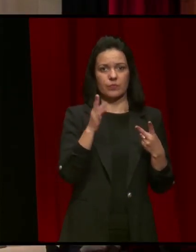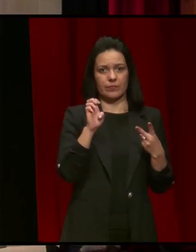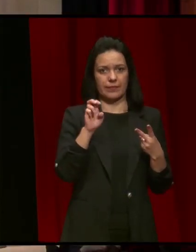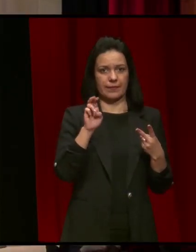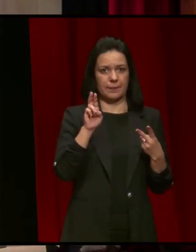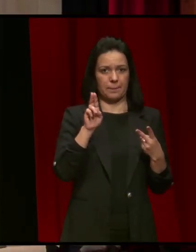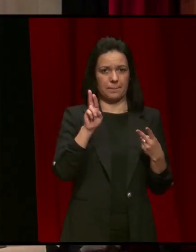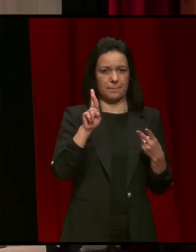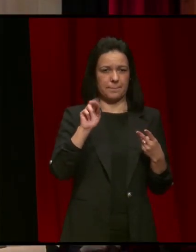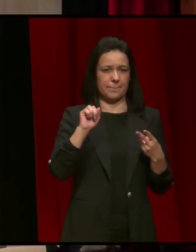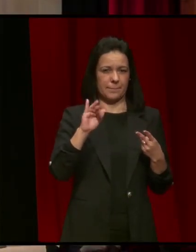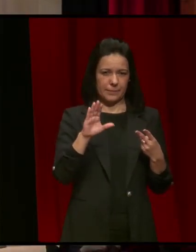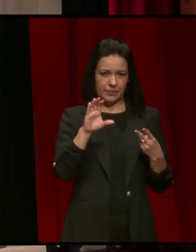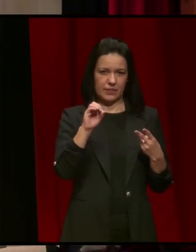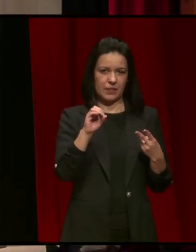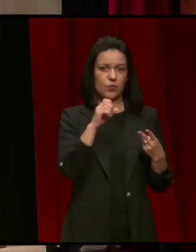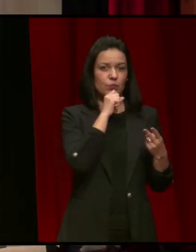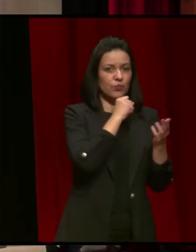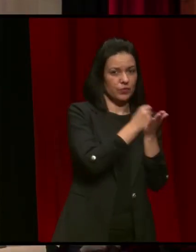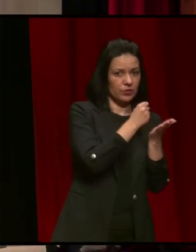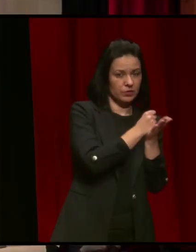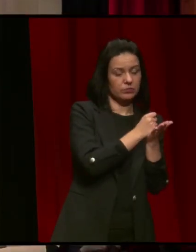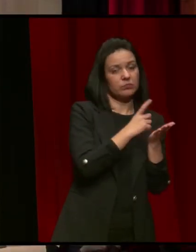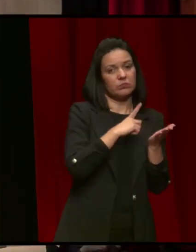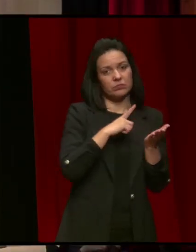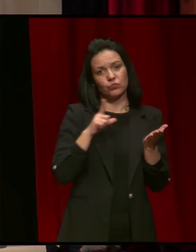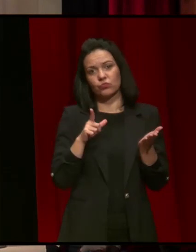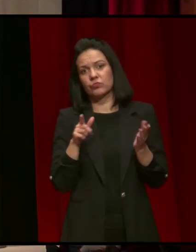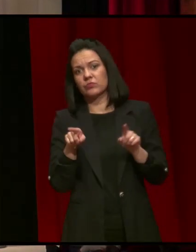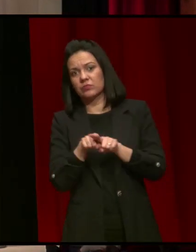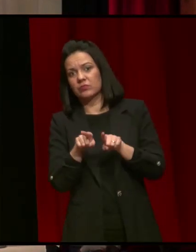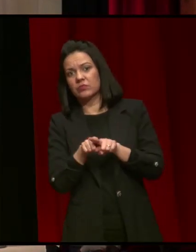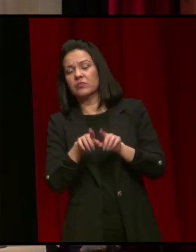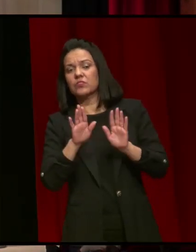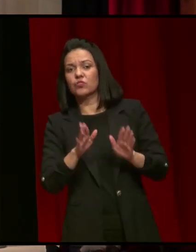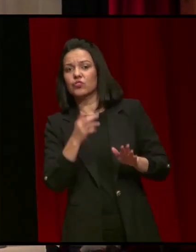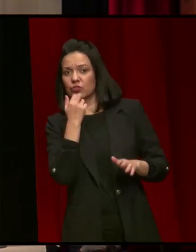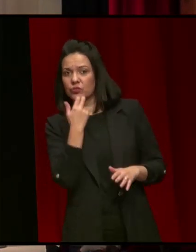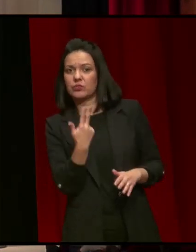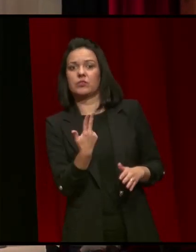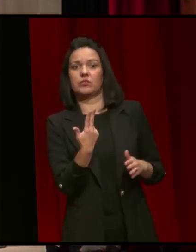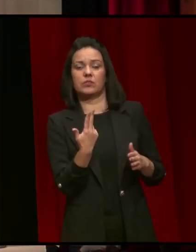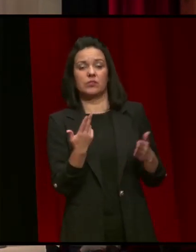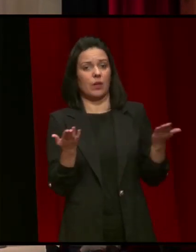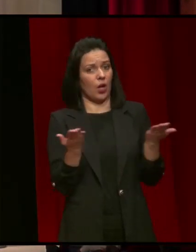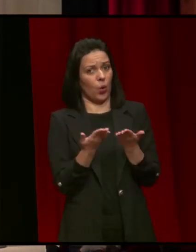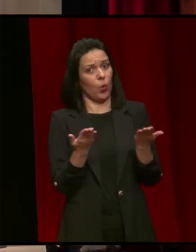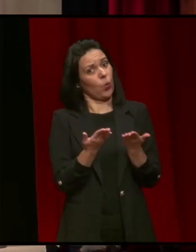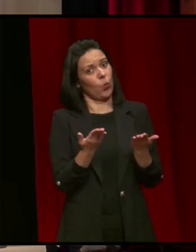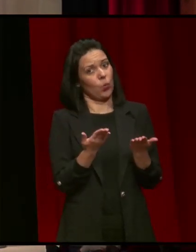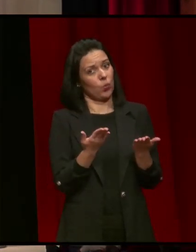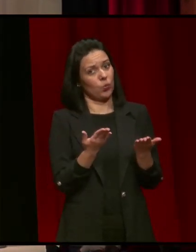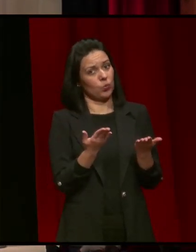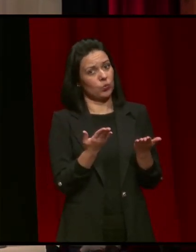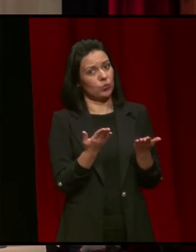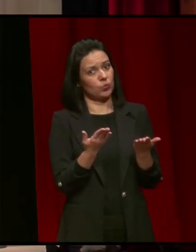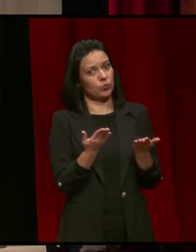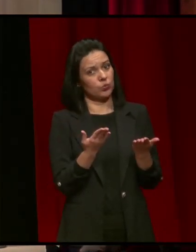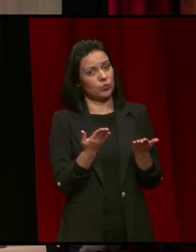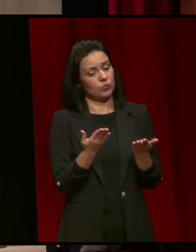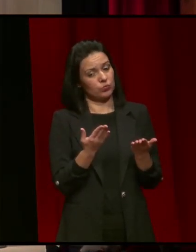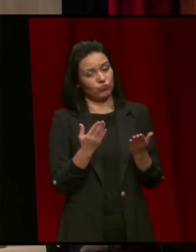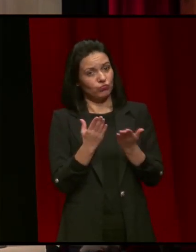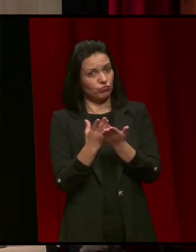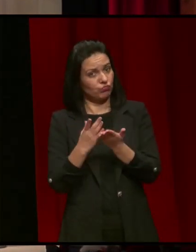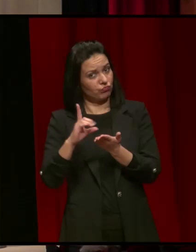que é um grego chamado de grego koiné, que é um grego que não se fala mais hoje. O hebraico que também está na Bíblia não é falado hoje. O hebraico moderno é